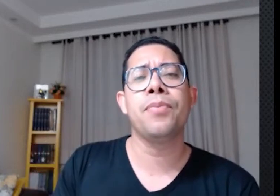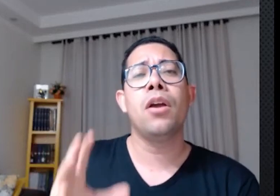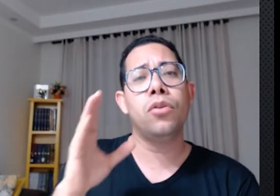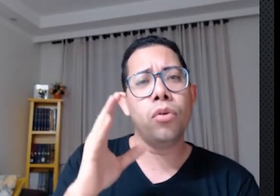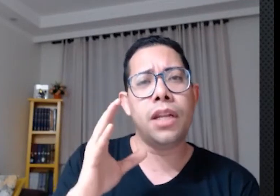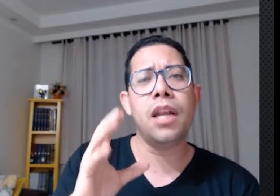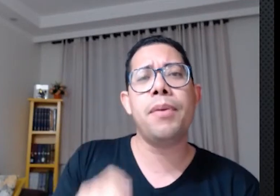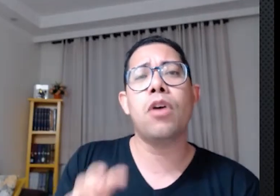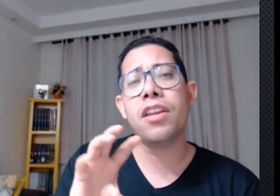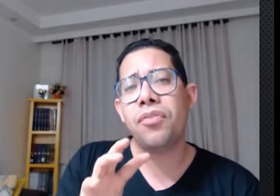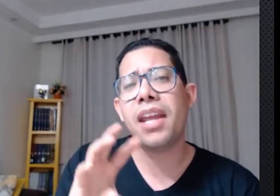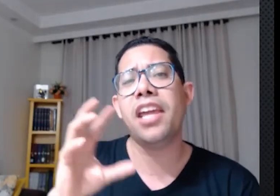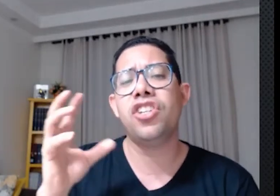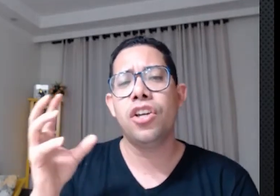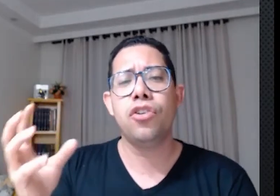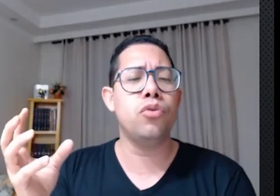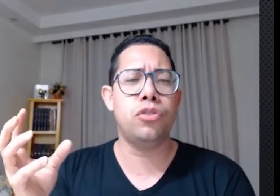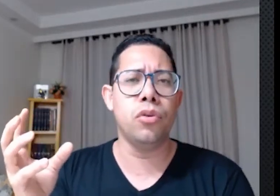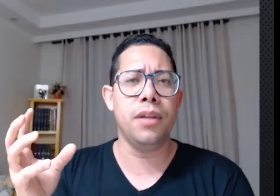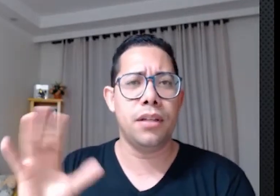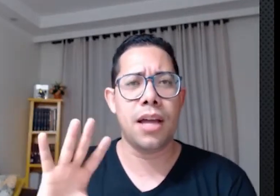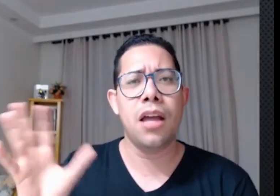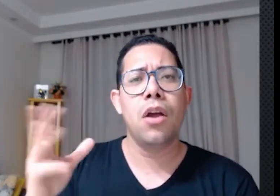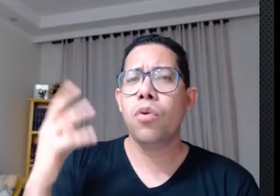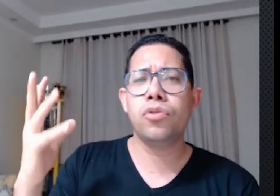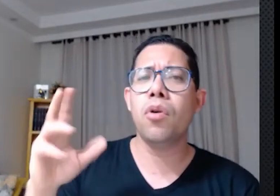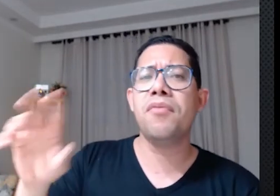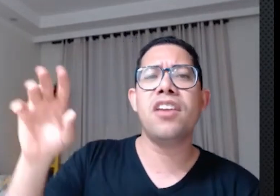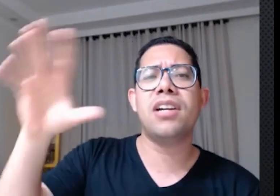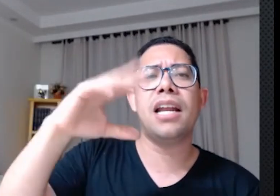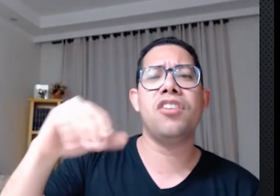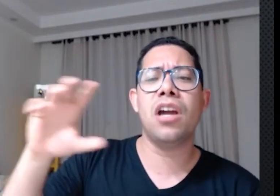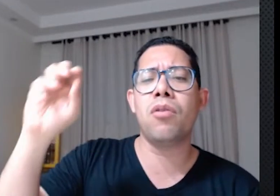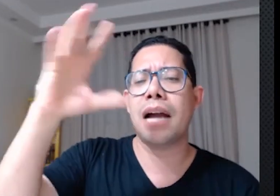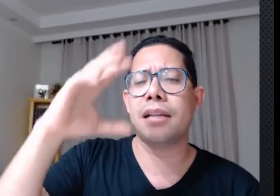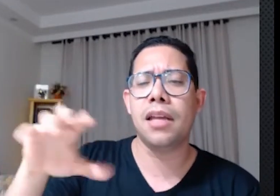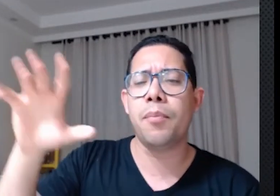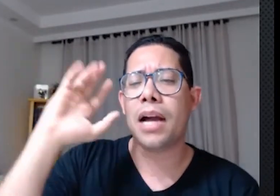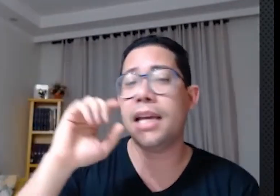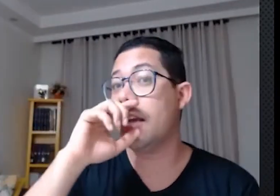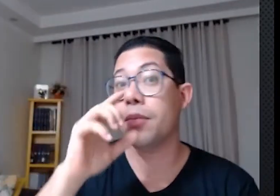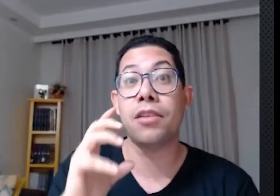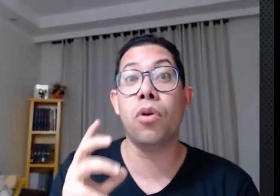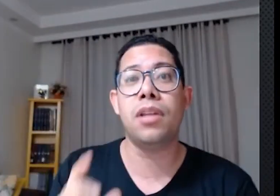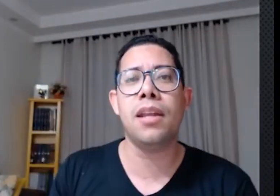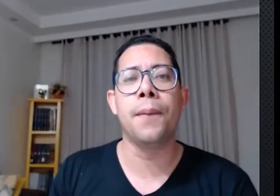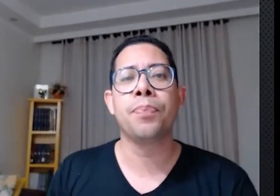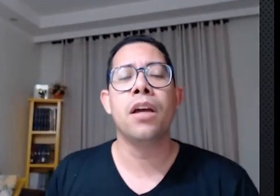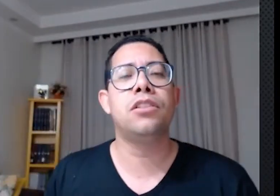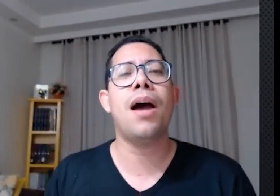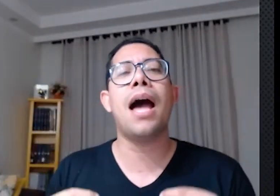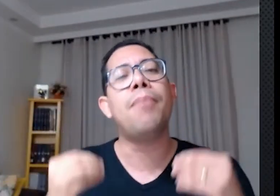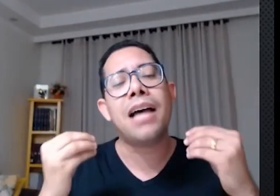tá? Doutrina, pessoal, é diferente de costume, tá? Costume vai de cada região, cada tempo, cada igreja, mas